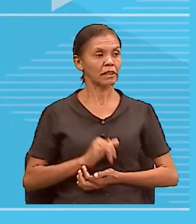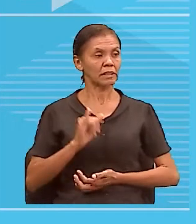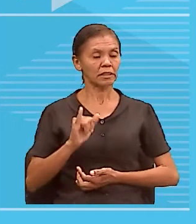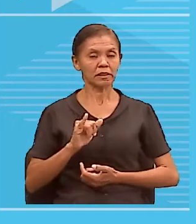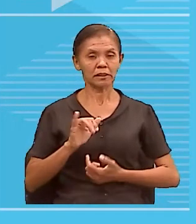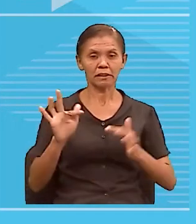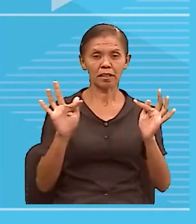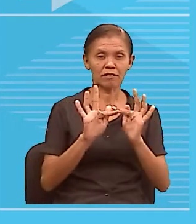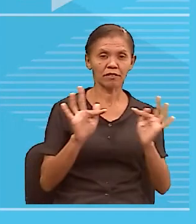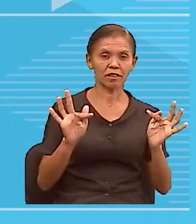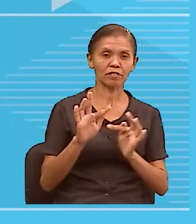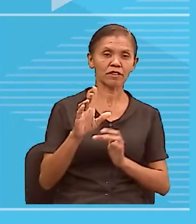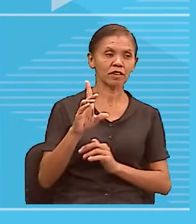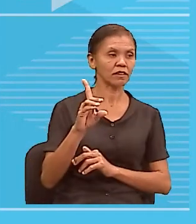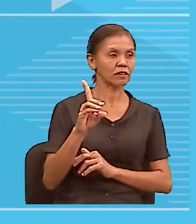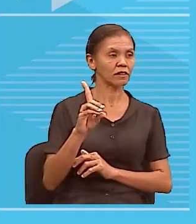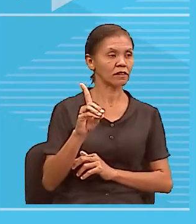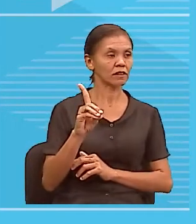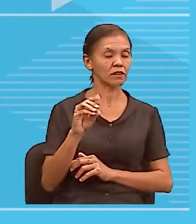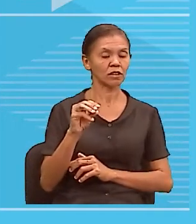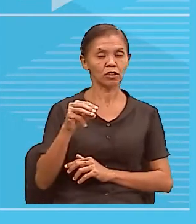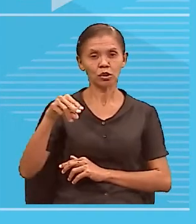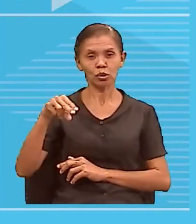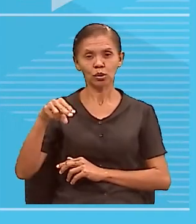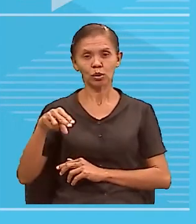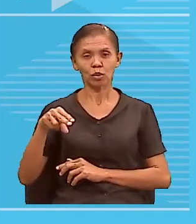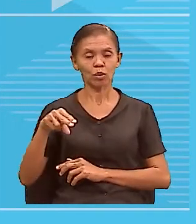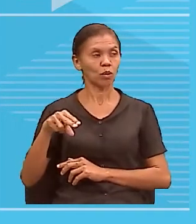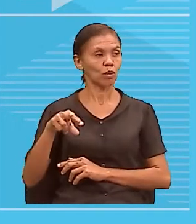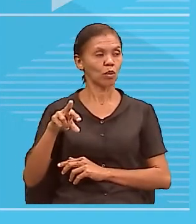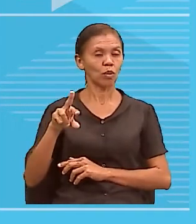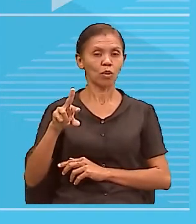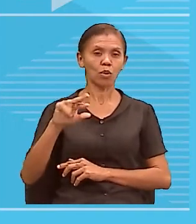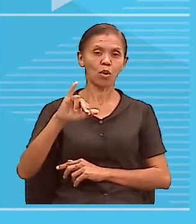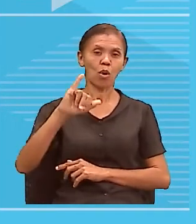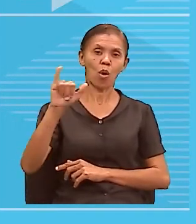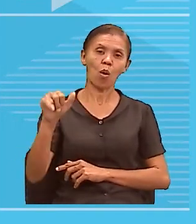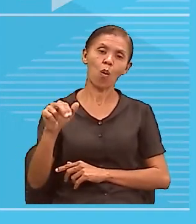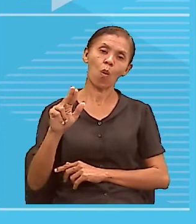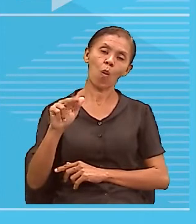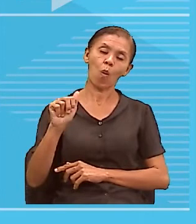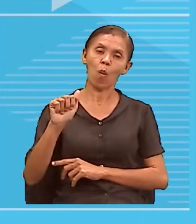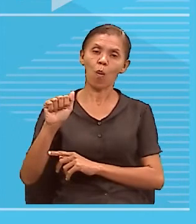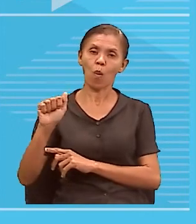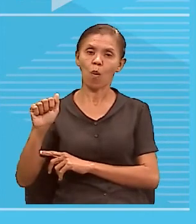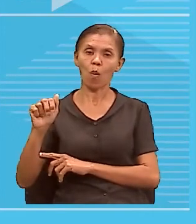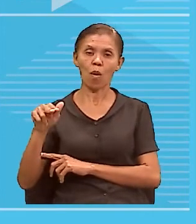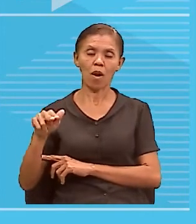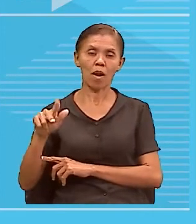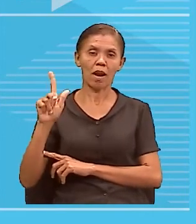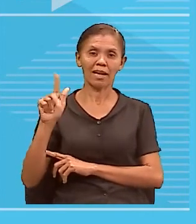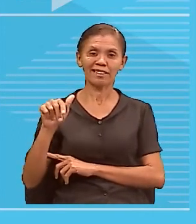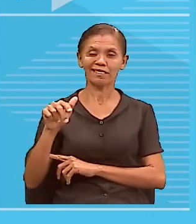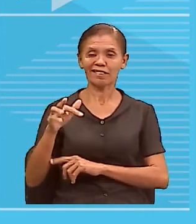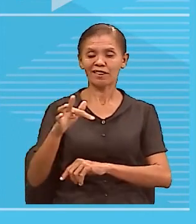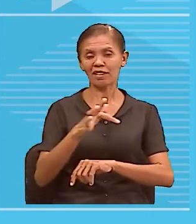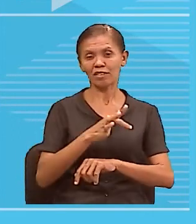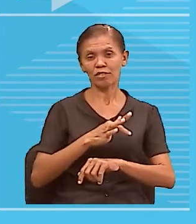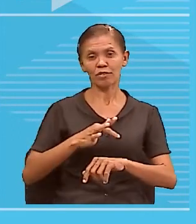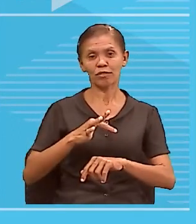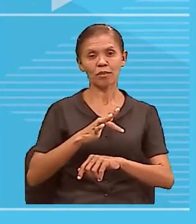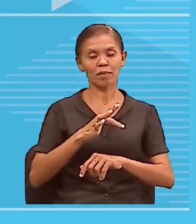formal seria a letra a a resposta mas como tem só Ruan tratou pelo primeiro nome é